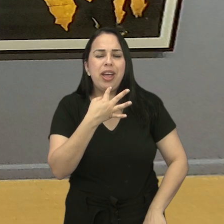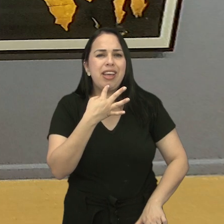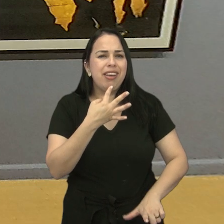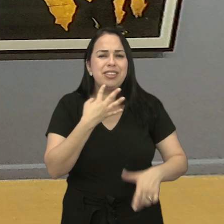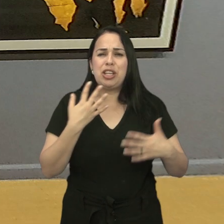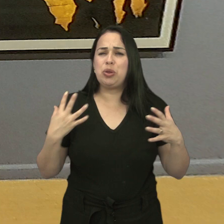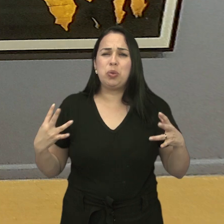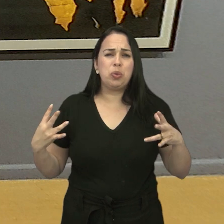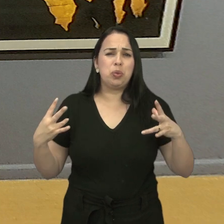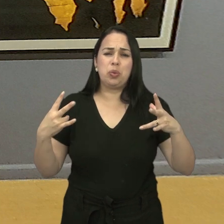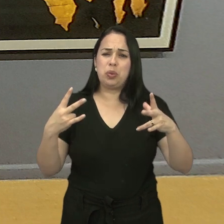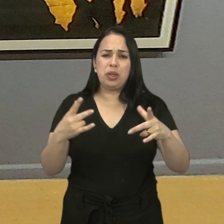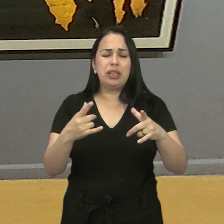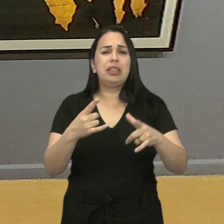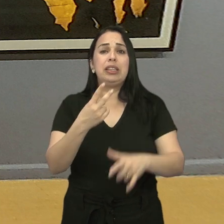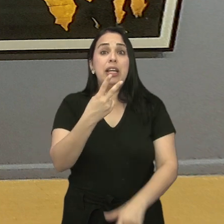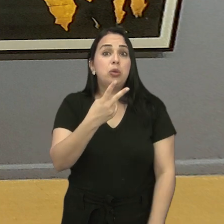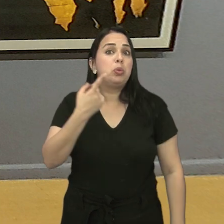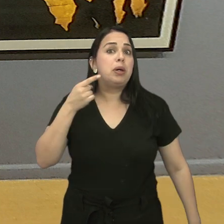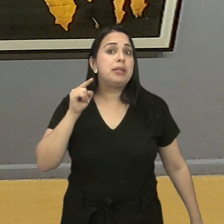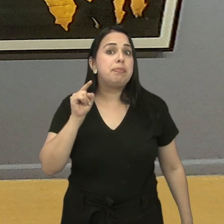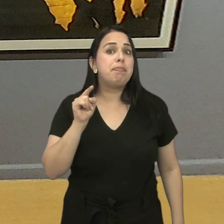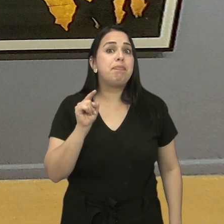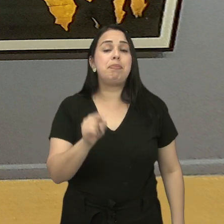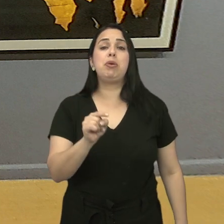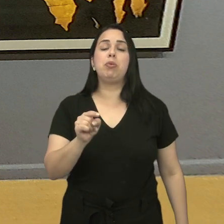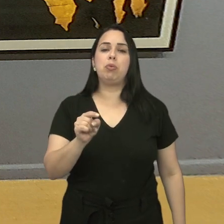Dá para conhecer o acervo, que atualmente conta com mais de